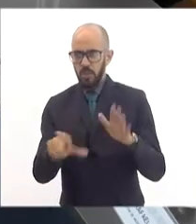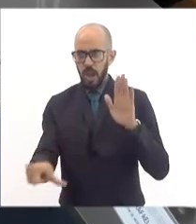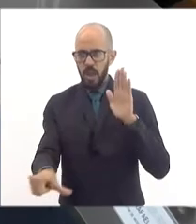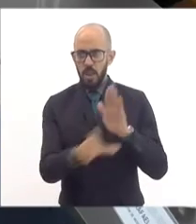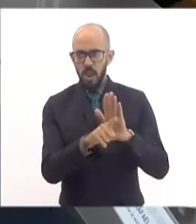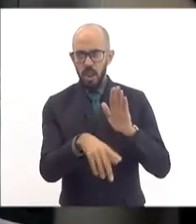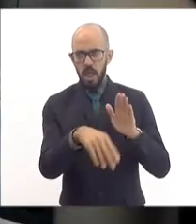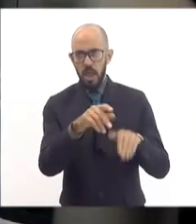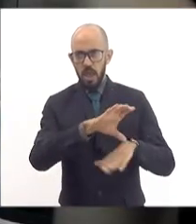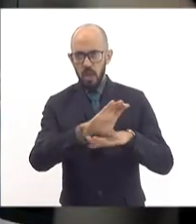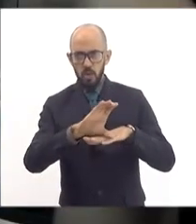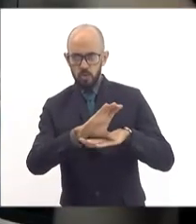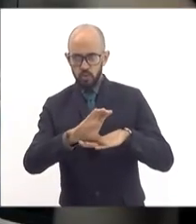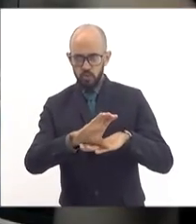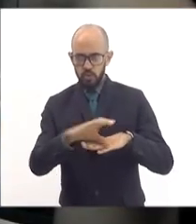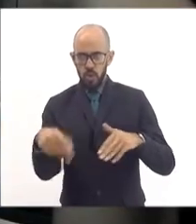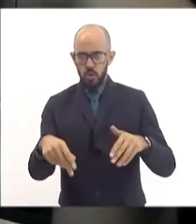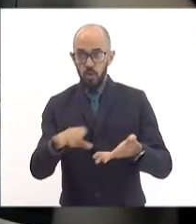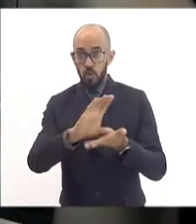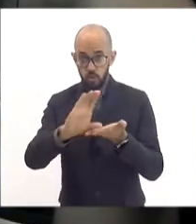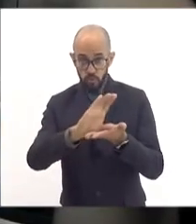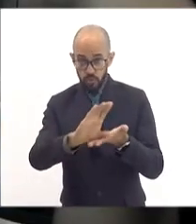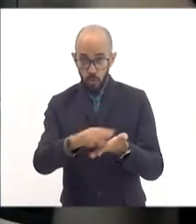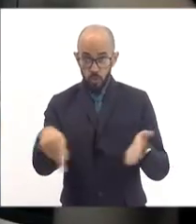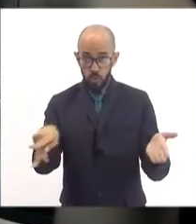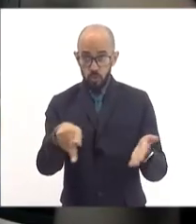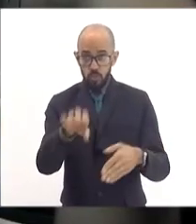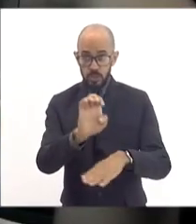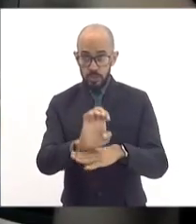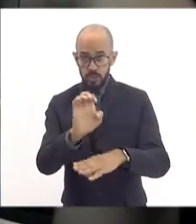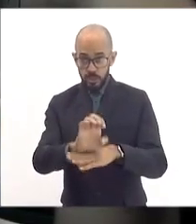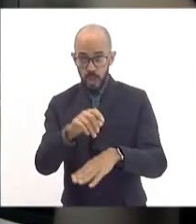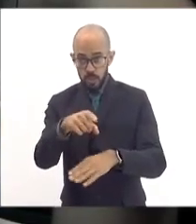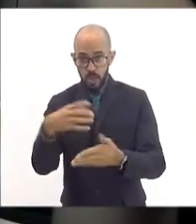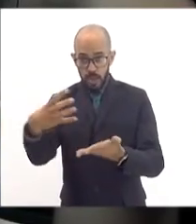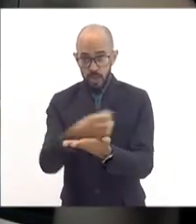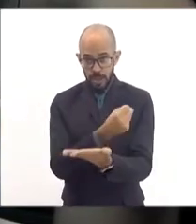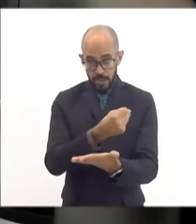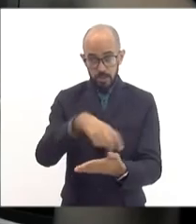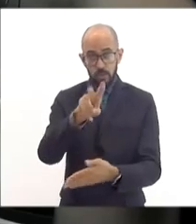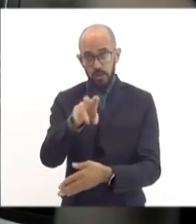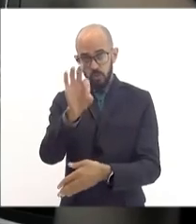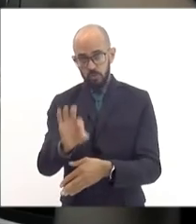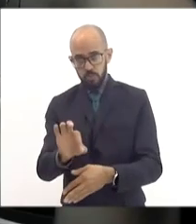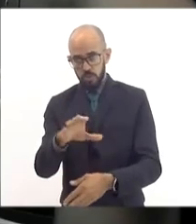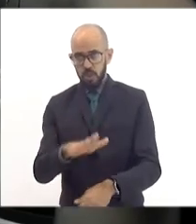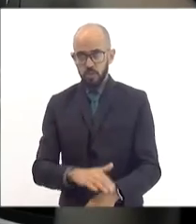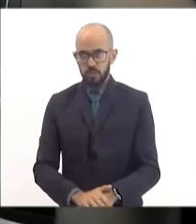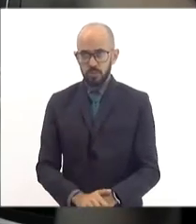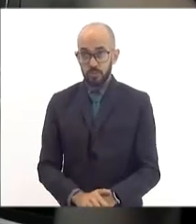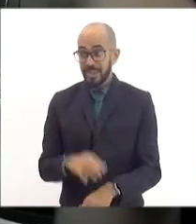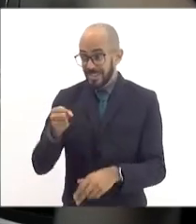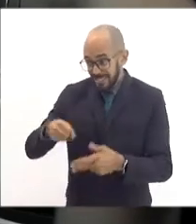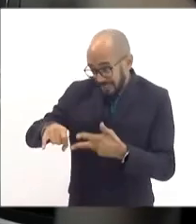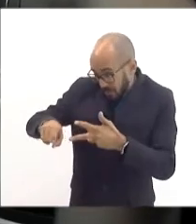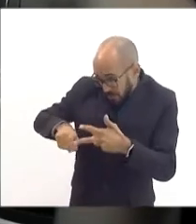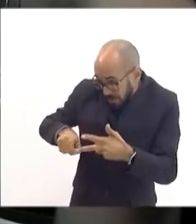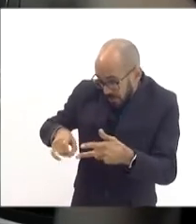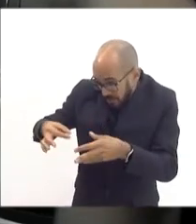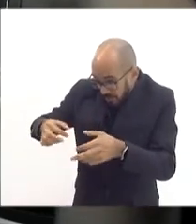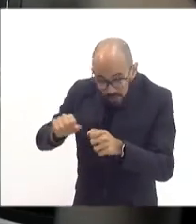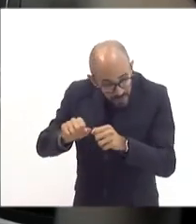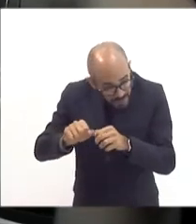a Constituição do Estado, que destina 2% da arrecadação líquida. Mas a maior preocupação... Desde que o Executivo cumpra. Né?